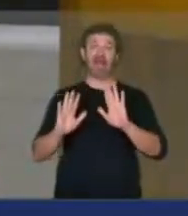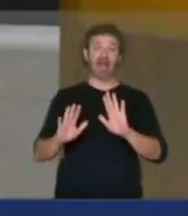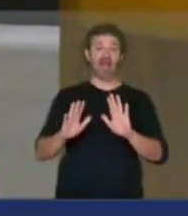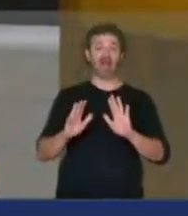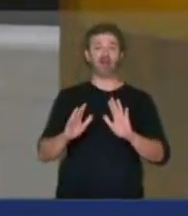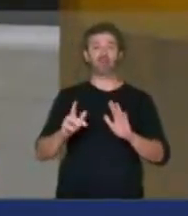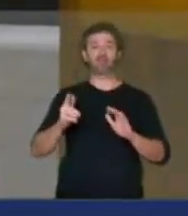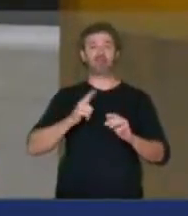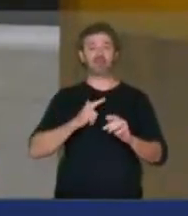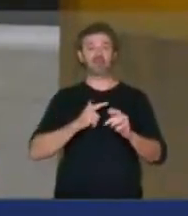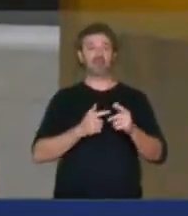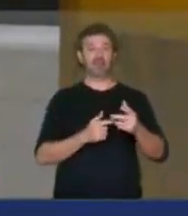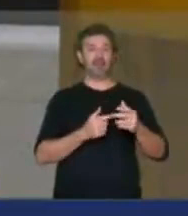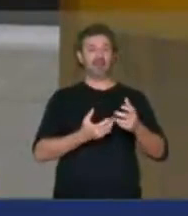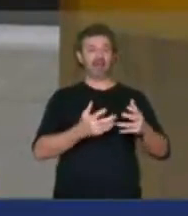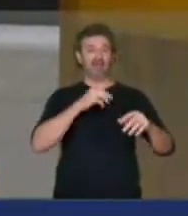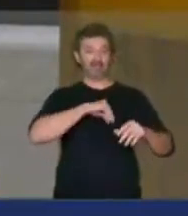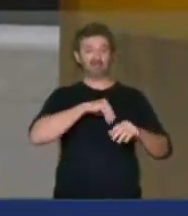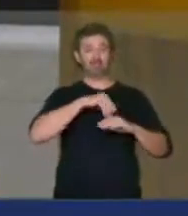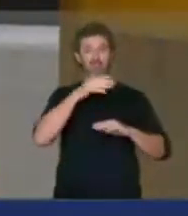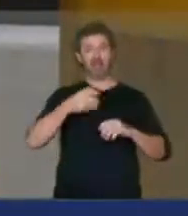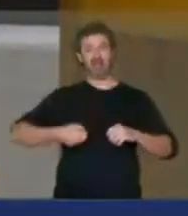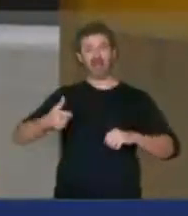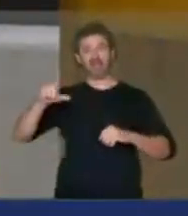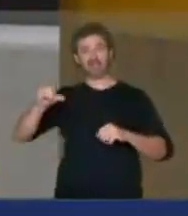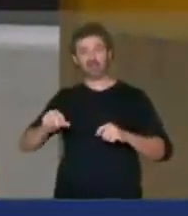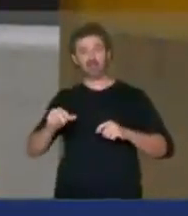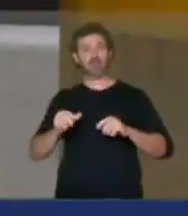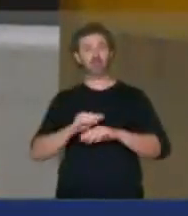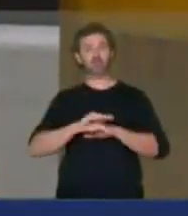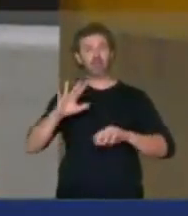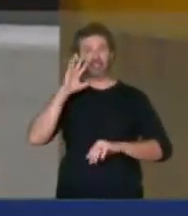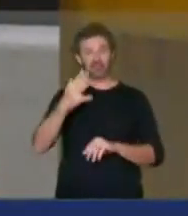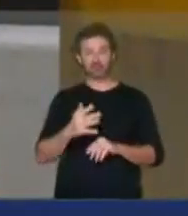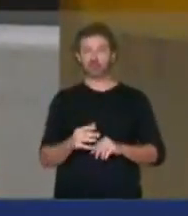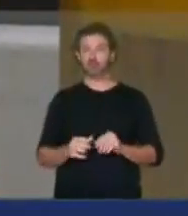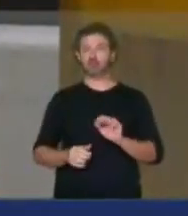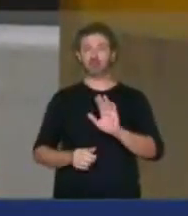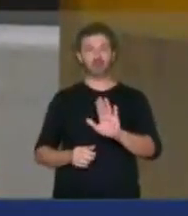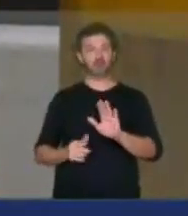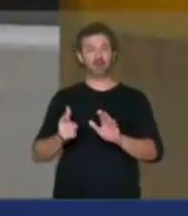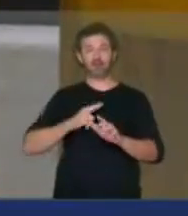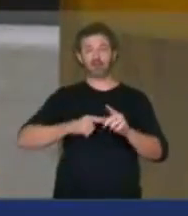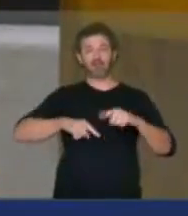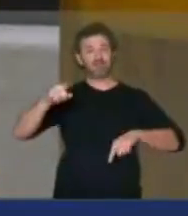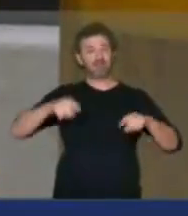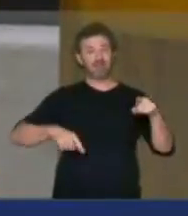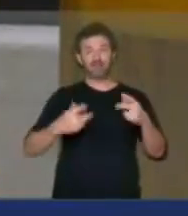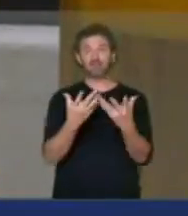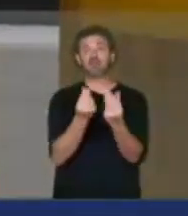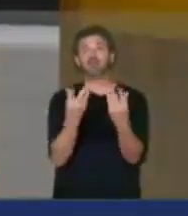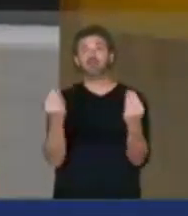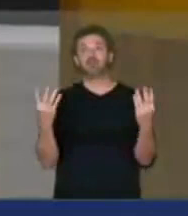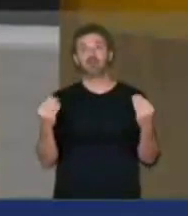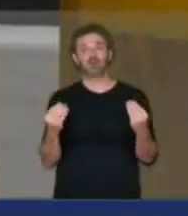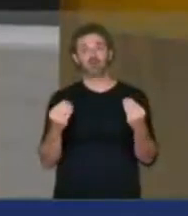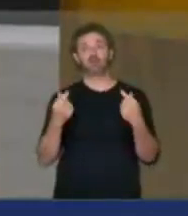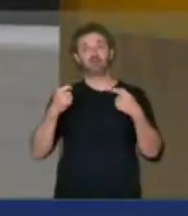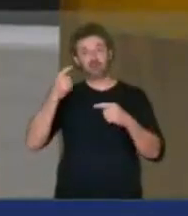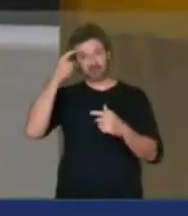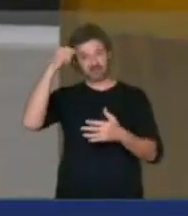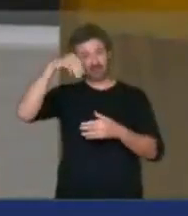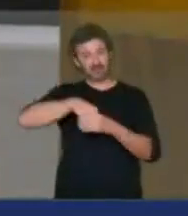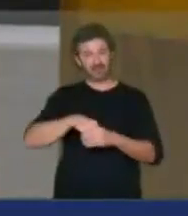você ter mais economia do que gasto, que as coisas bastam por si só. Mas nós temos inúmeras variáveis, senhora presidente, que precisam